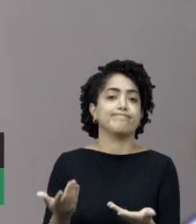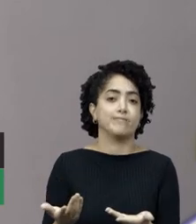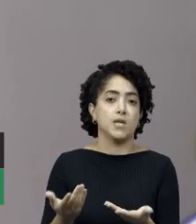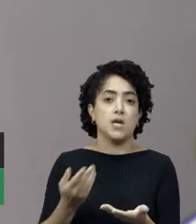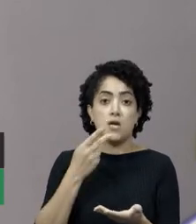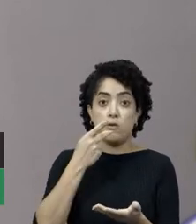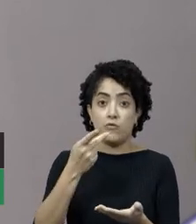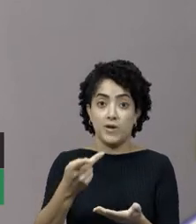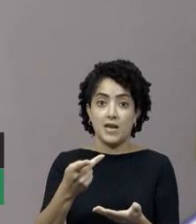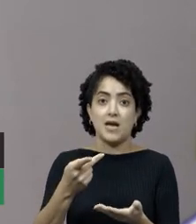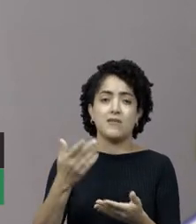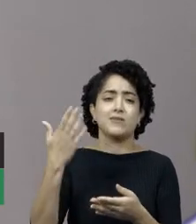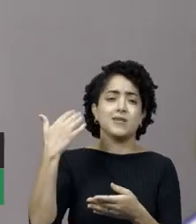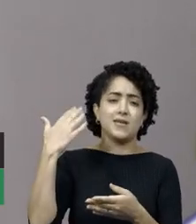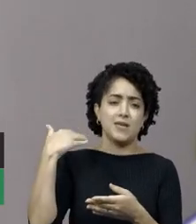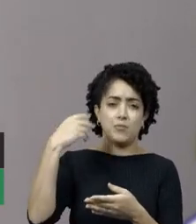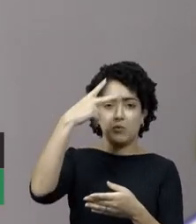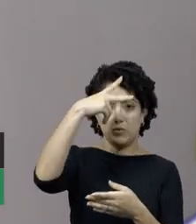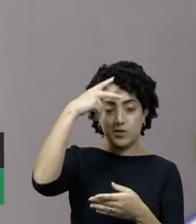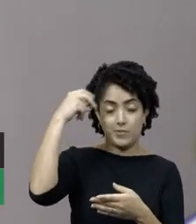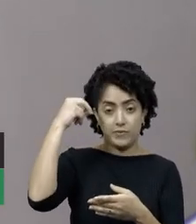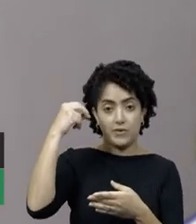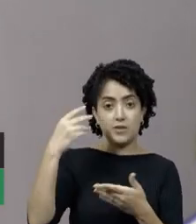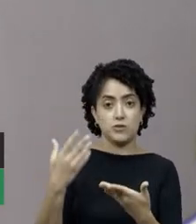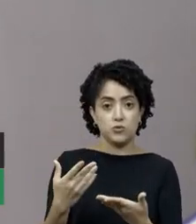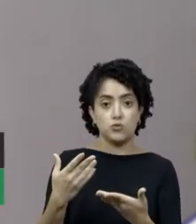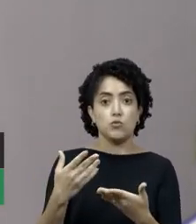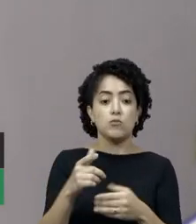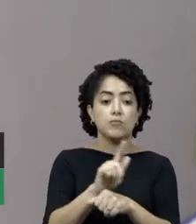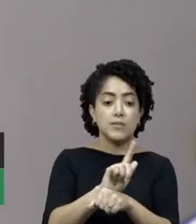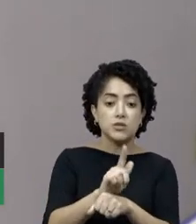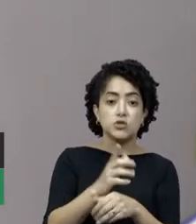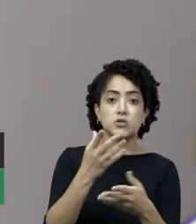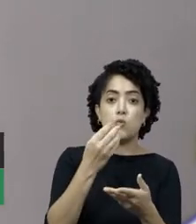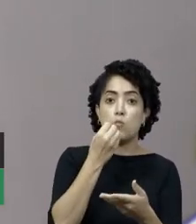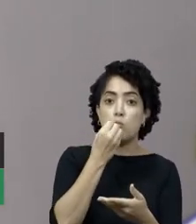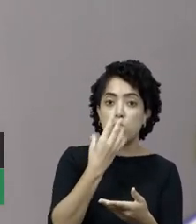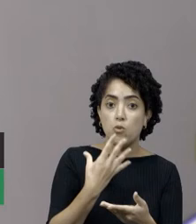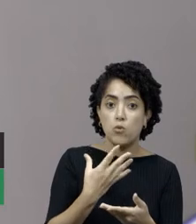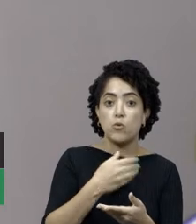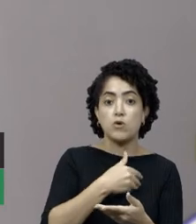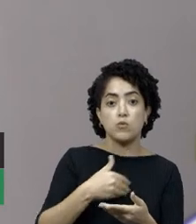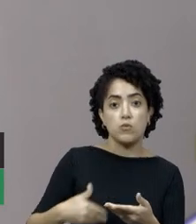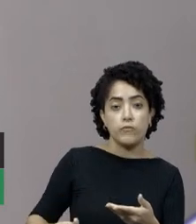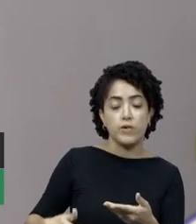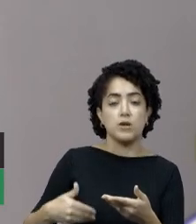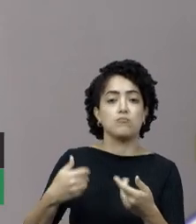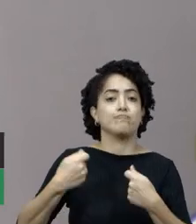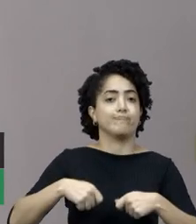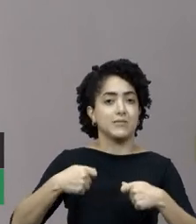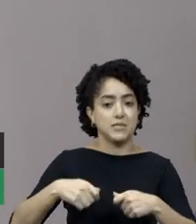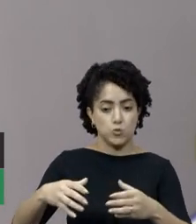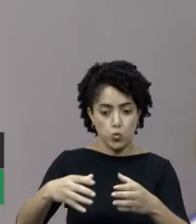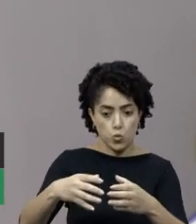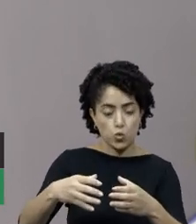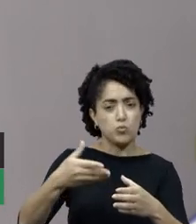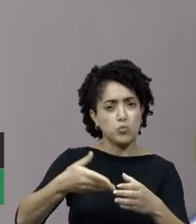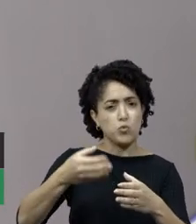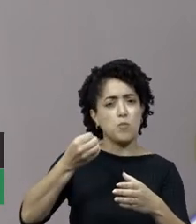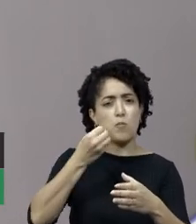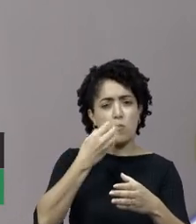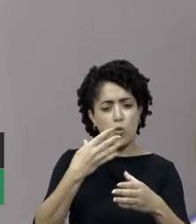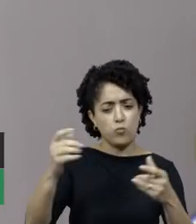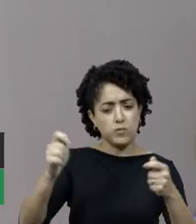dizia, quando eu era prefeito, para você fazer uma boa gestão, um bom governo, você tem que ter uma boa equipe. Se você não tiver uma boa